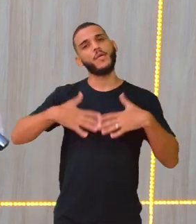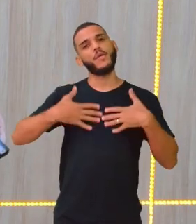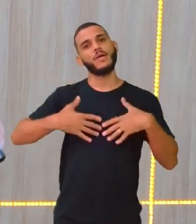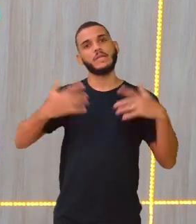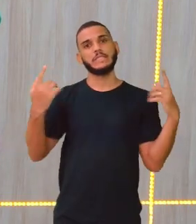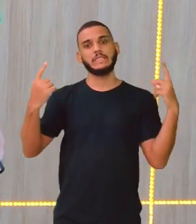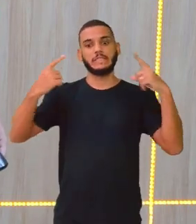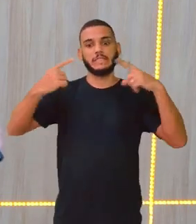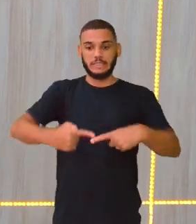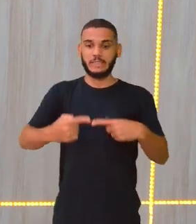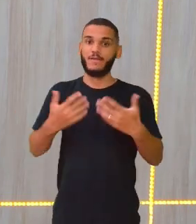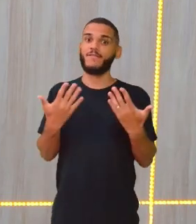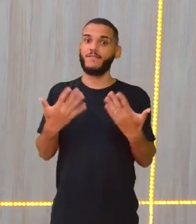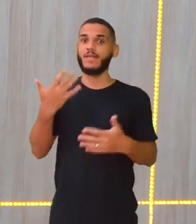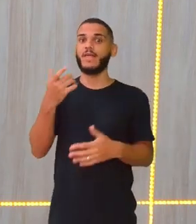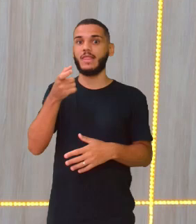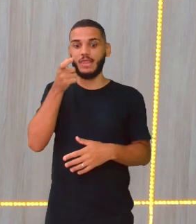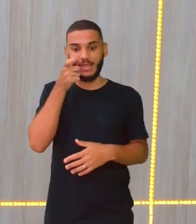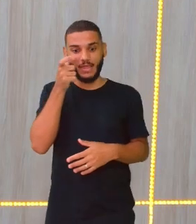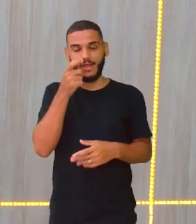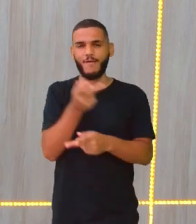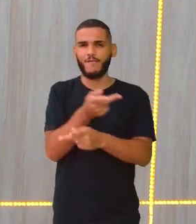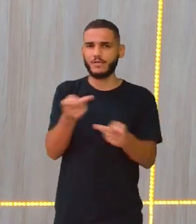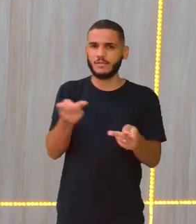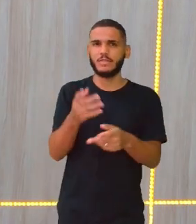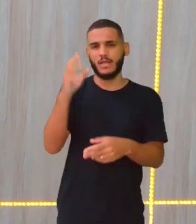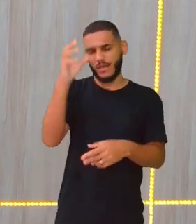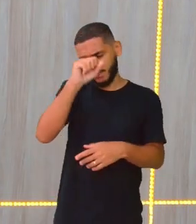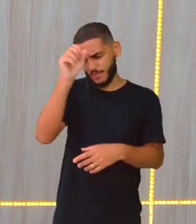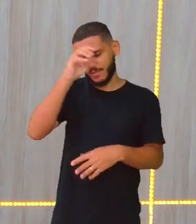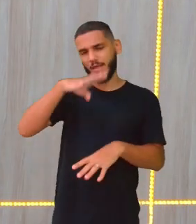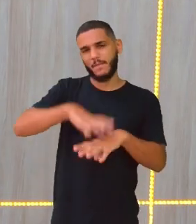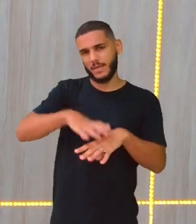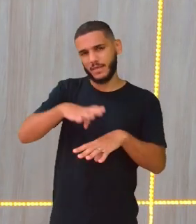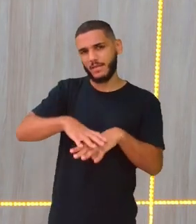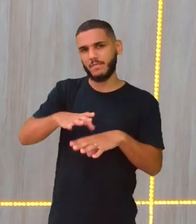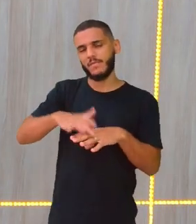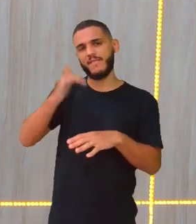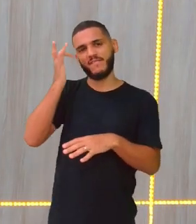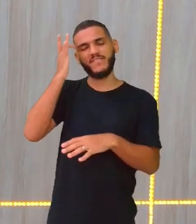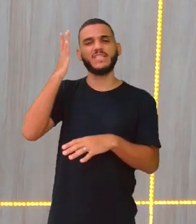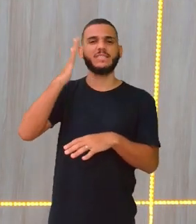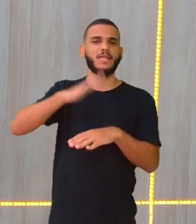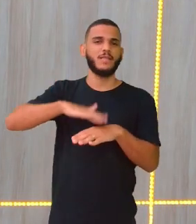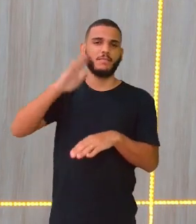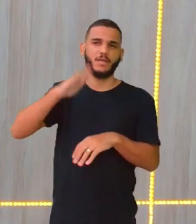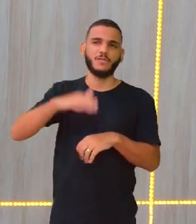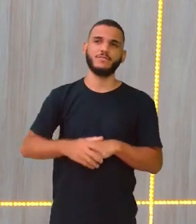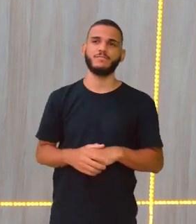desafiante, interessante, né? Vocês vão aprender matemática com mais facilidade.